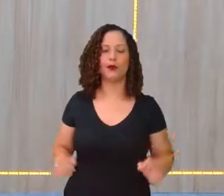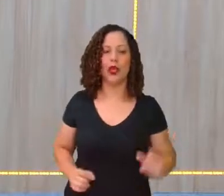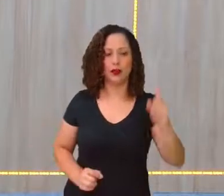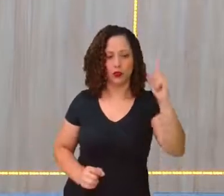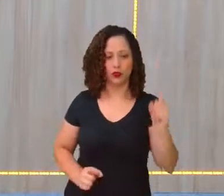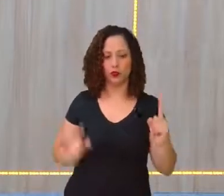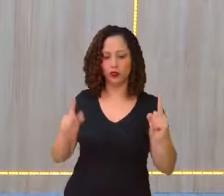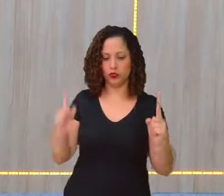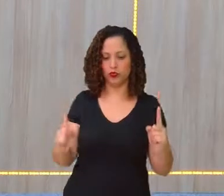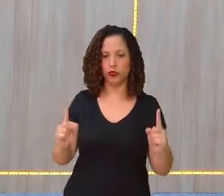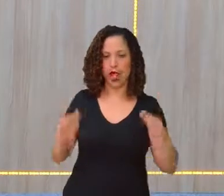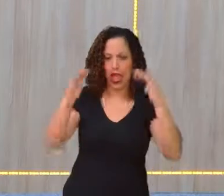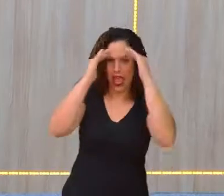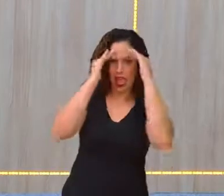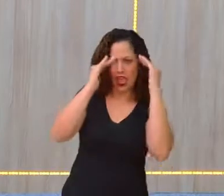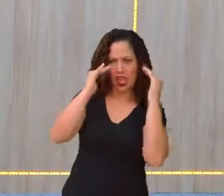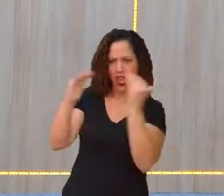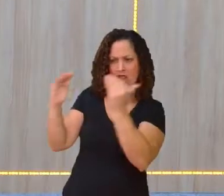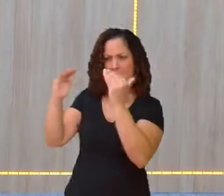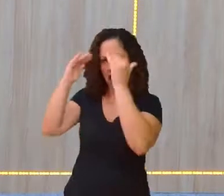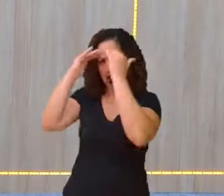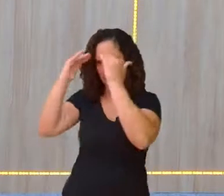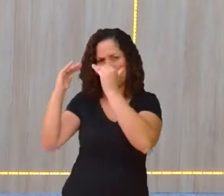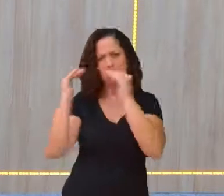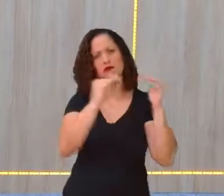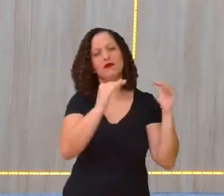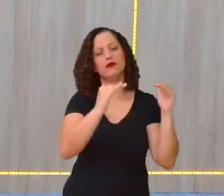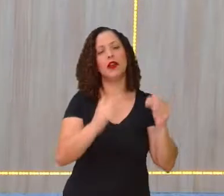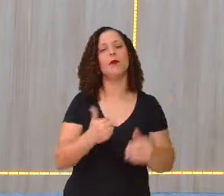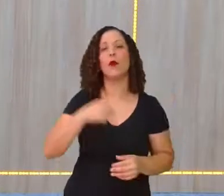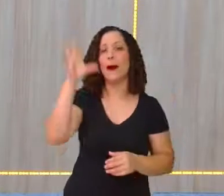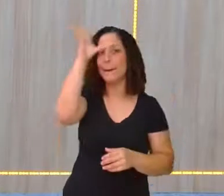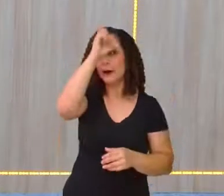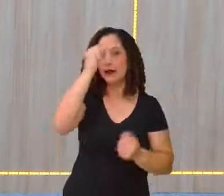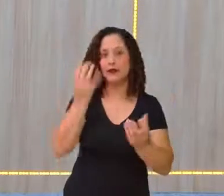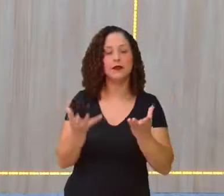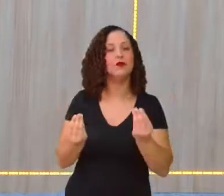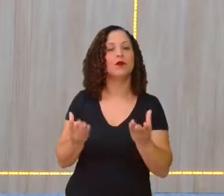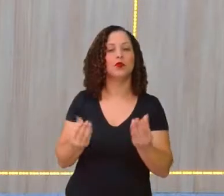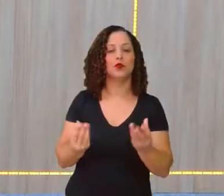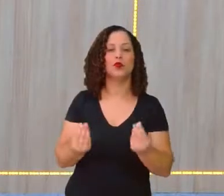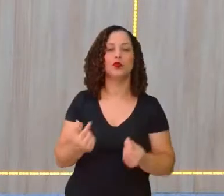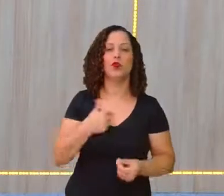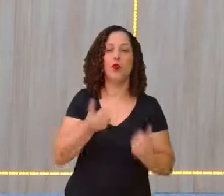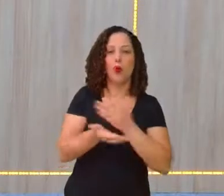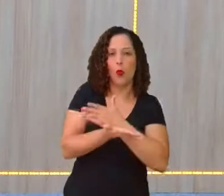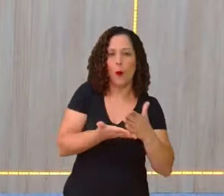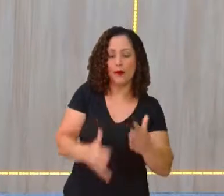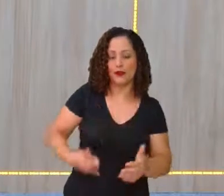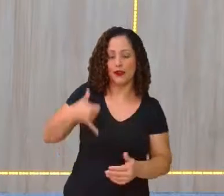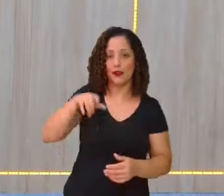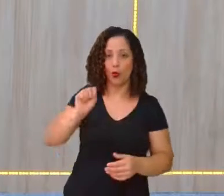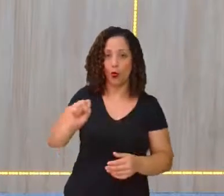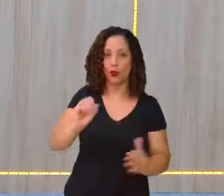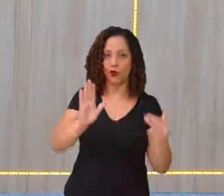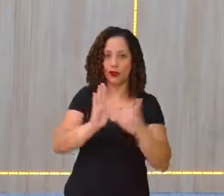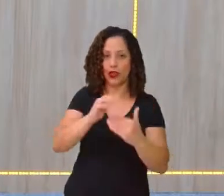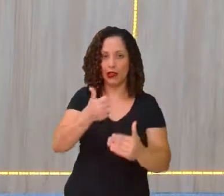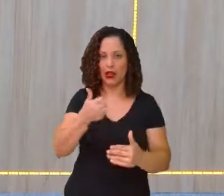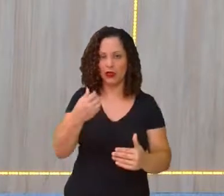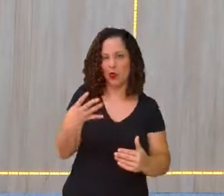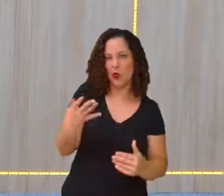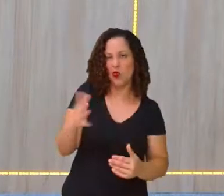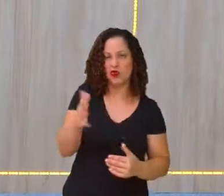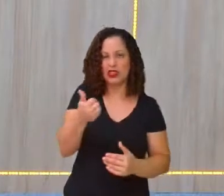Eu aprendi muito com judô. Eu fui atleta dos 8 até mais ou menos uns 14, 15 anos.